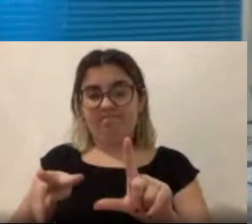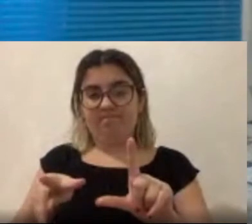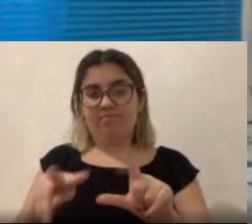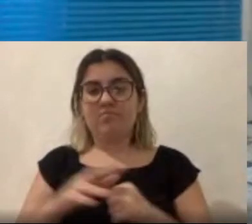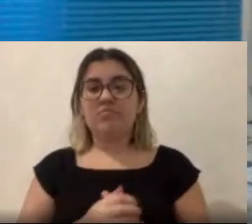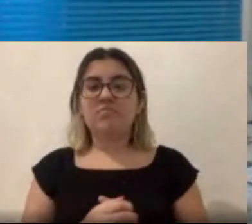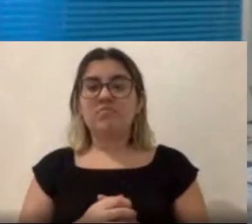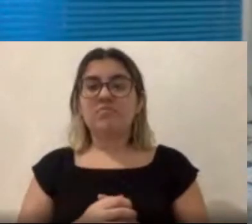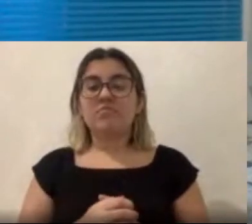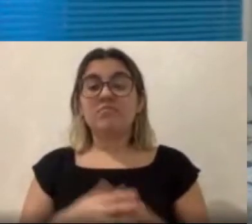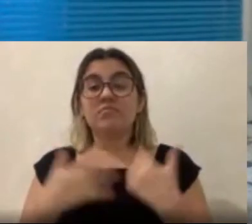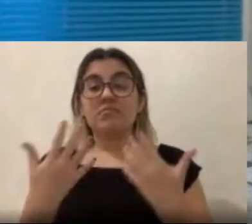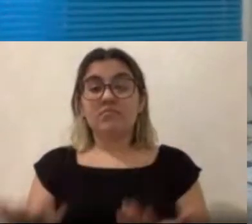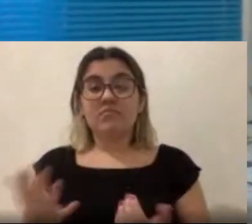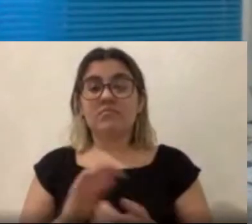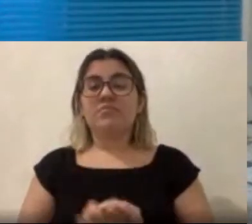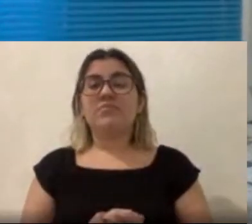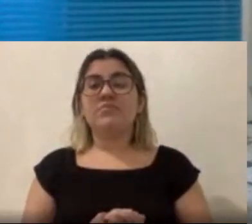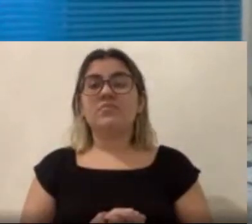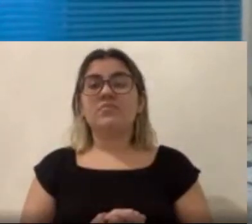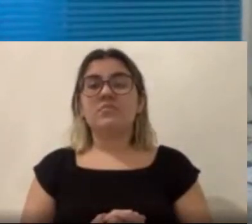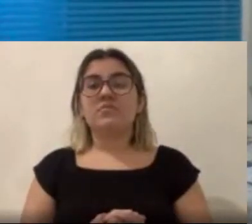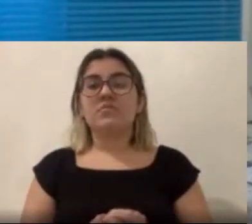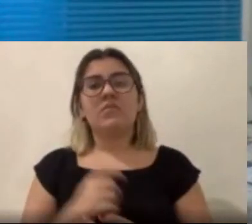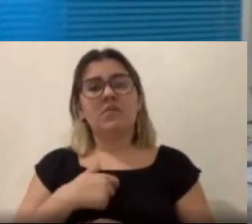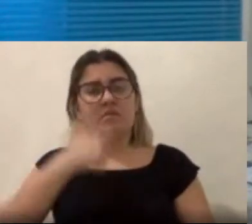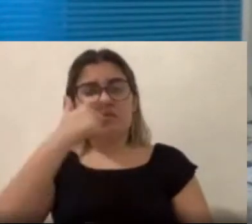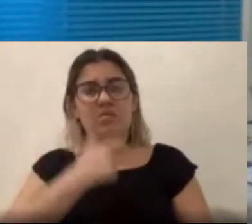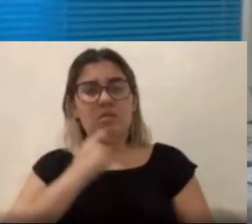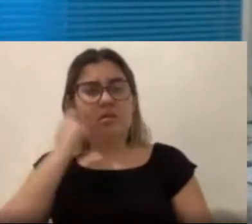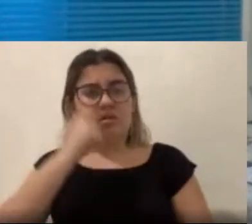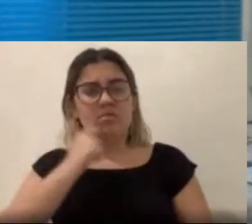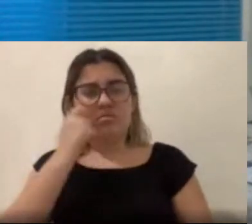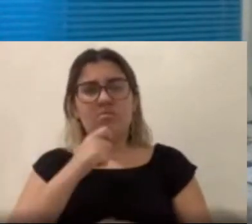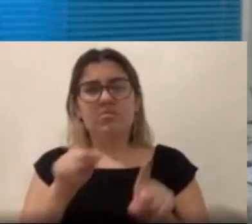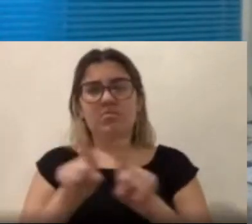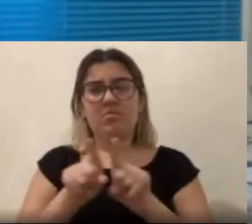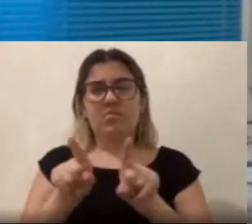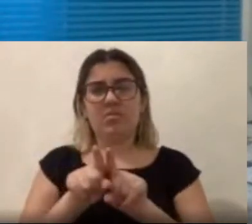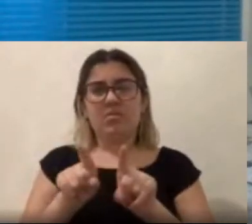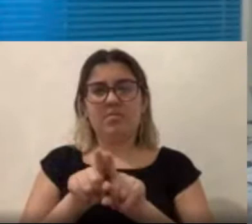Bom, eu sou ator também, sou formado pelo Teatro Escola Macunaíma,